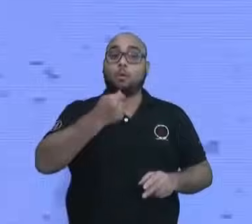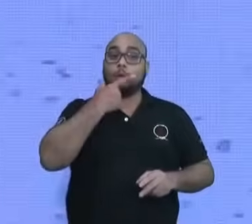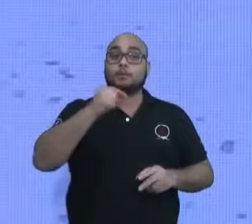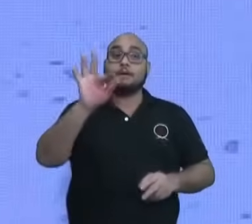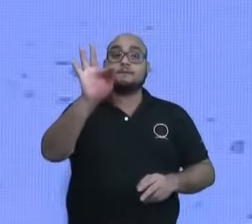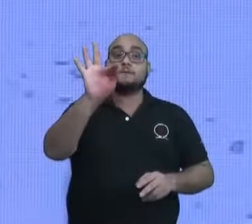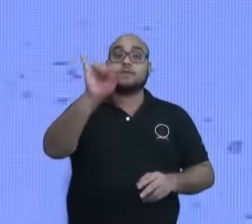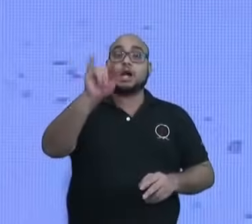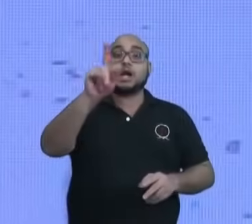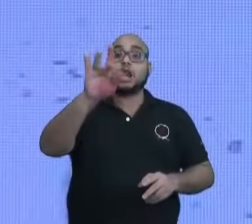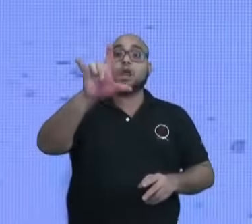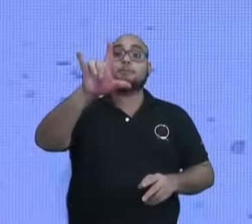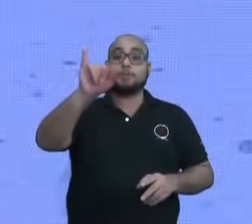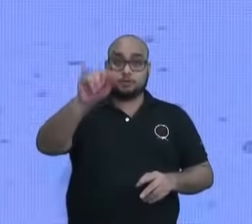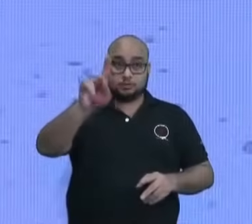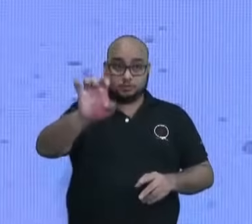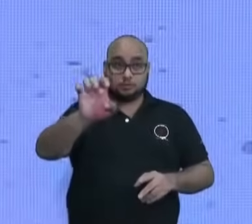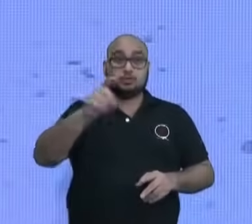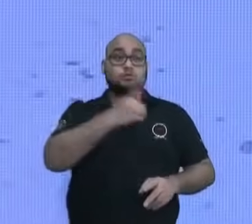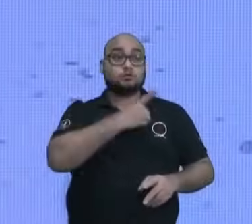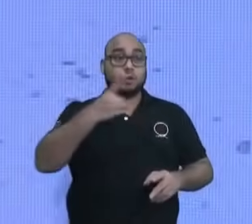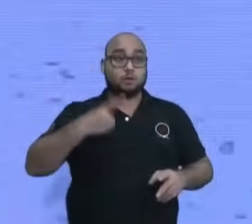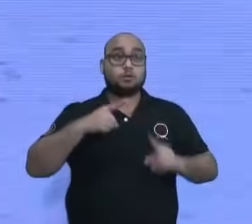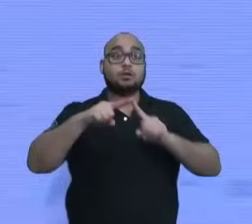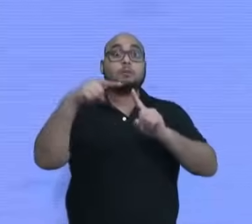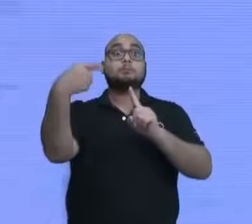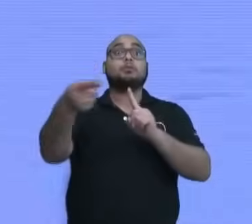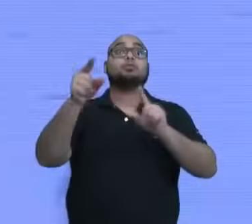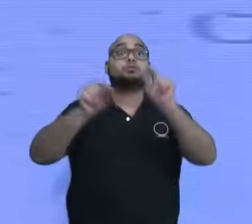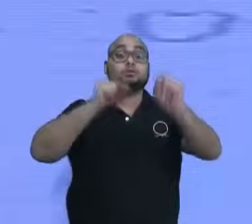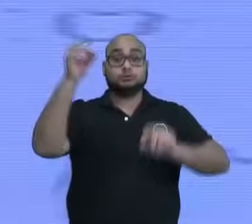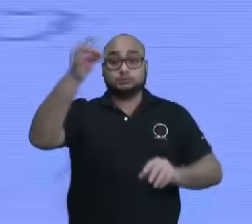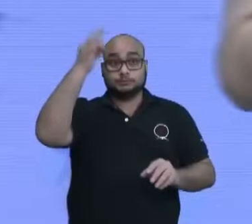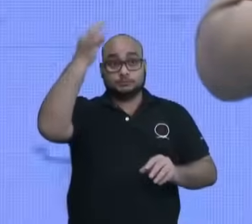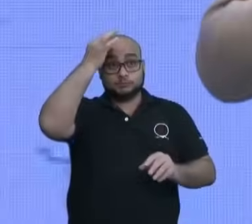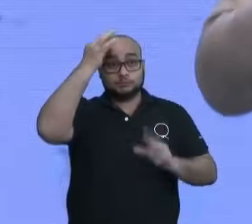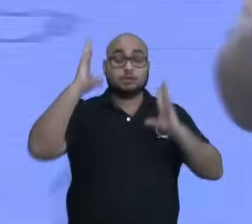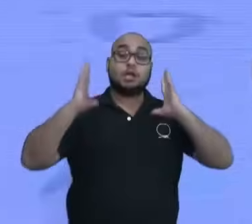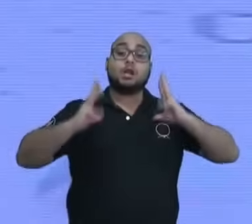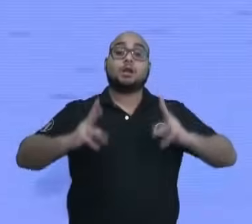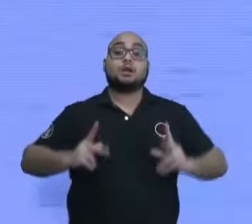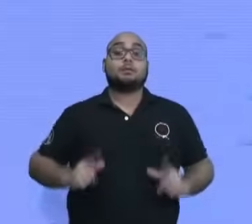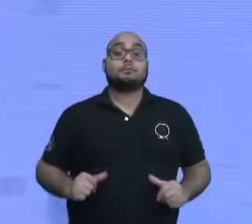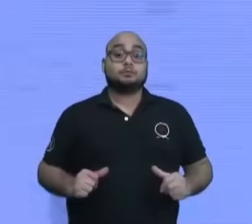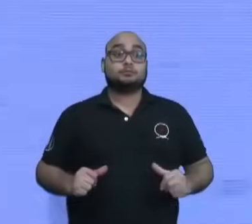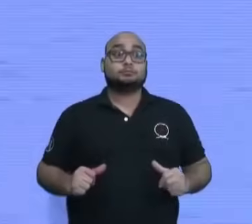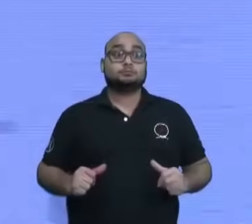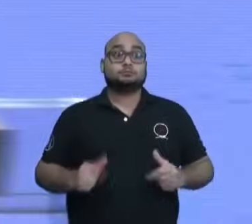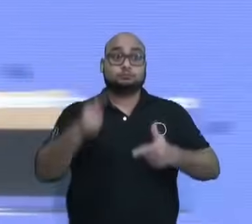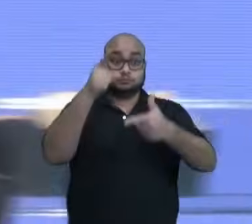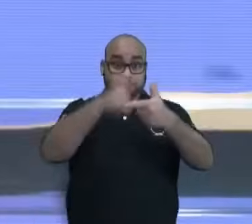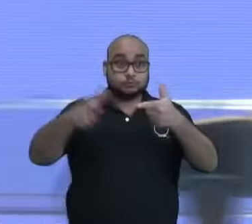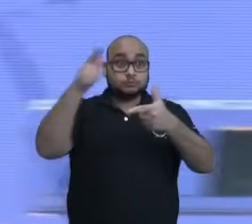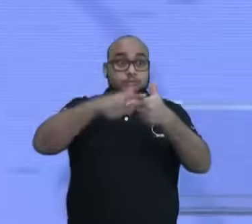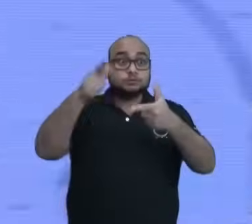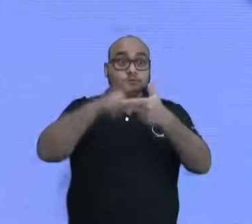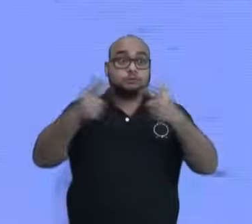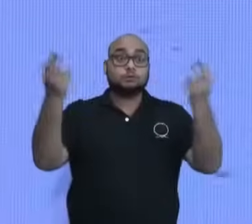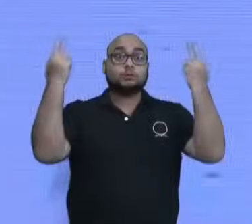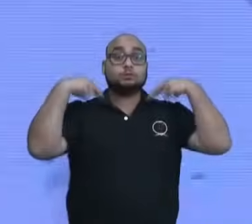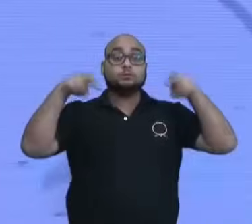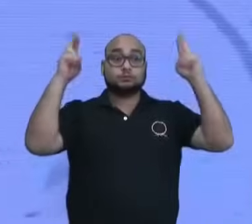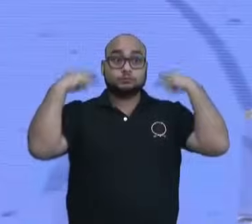evangelo depois foi consagrado gente o problema é ovelha querendo guiar ovelha agora